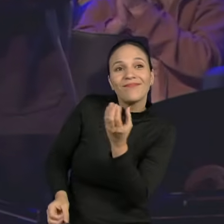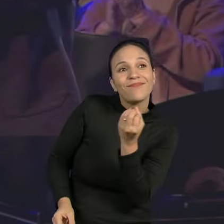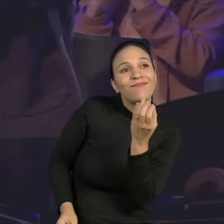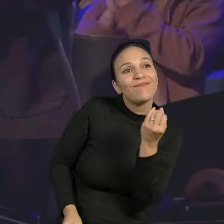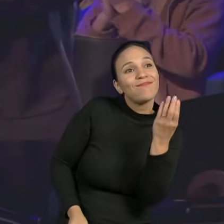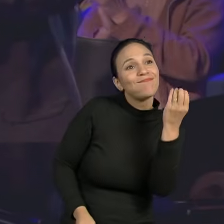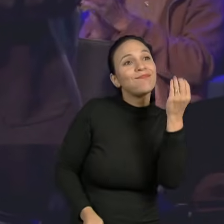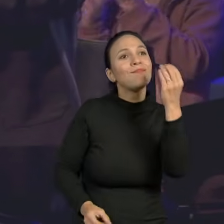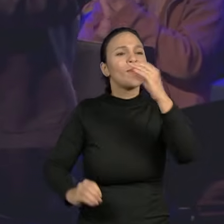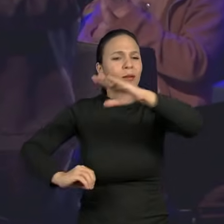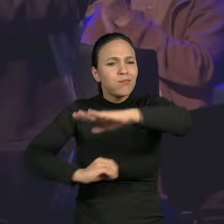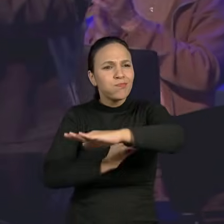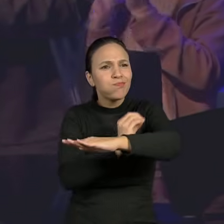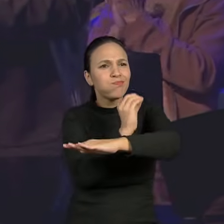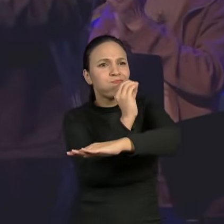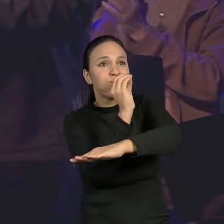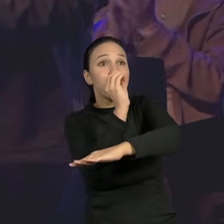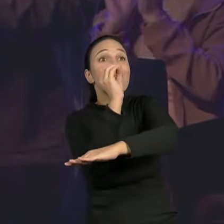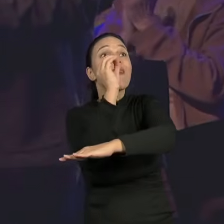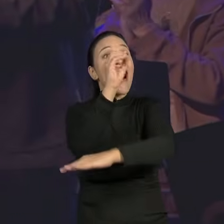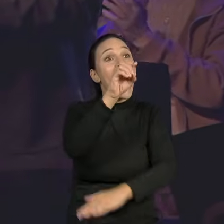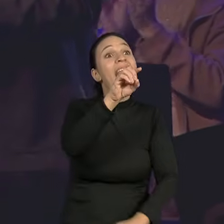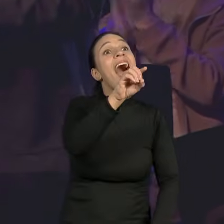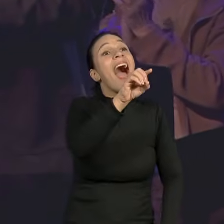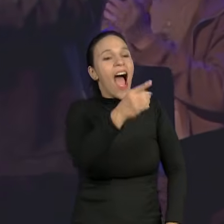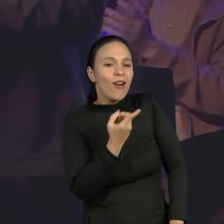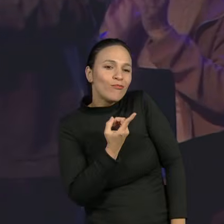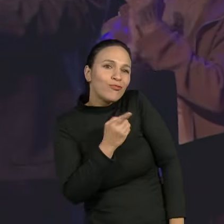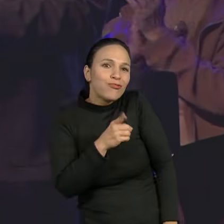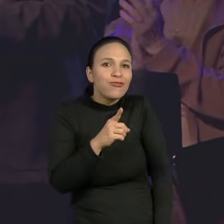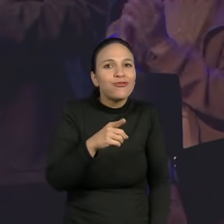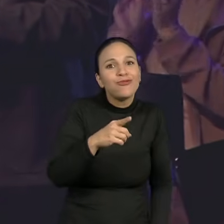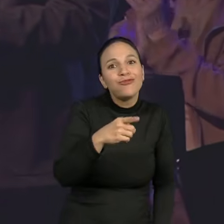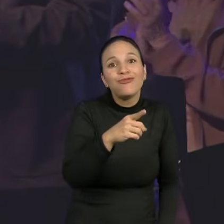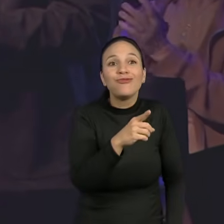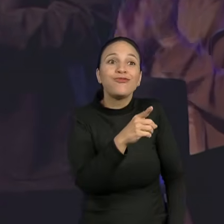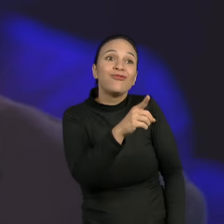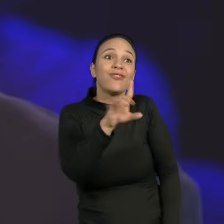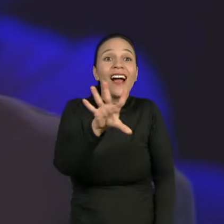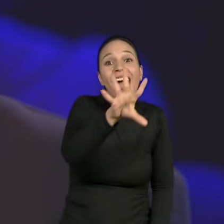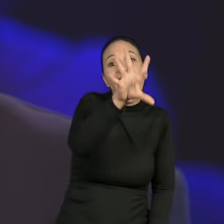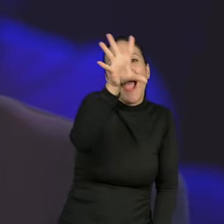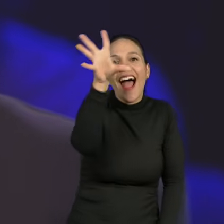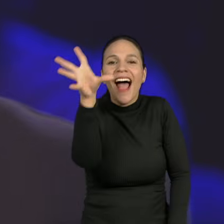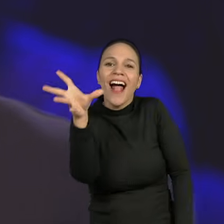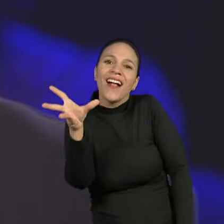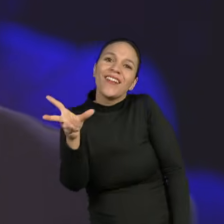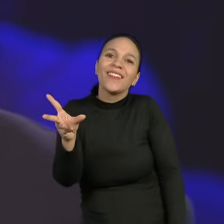sol possa nos guiar. Vamos para a